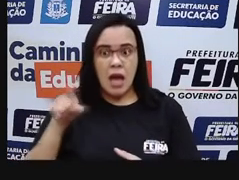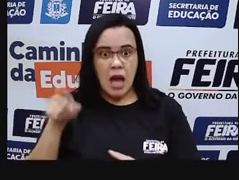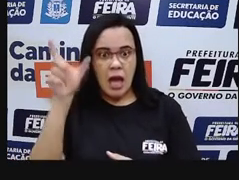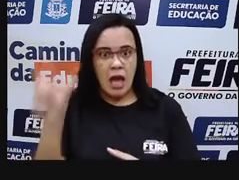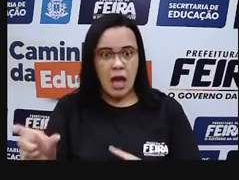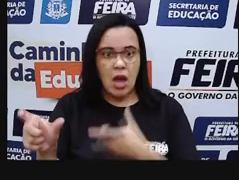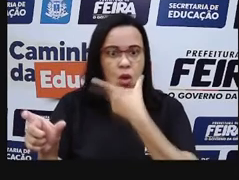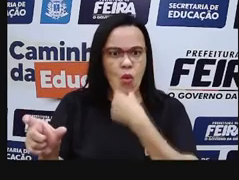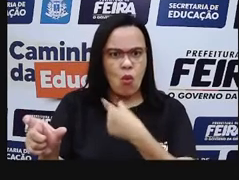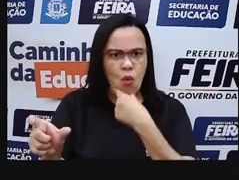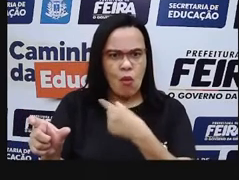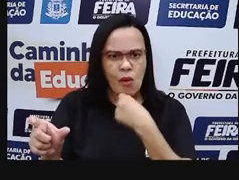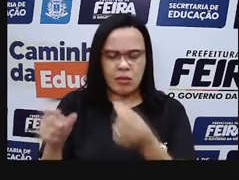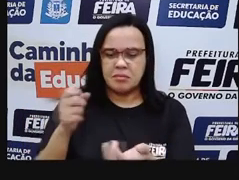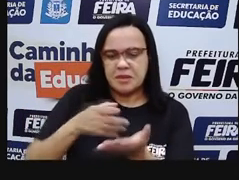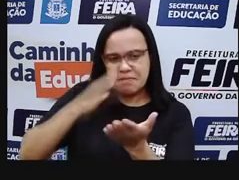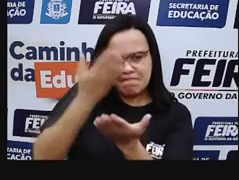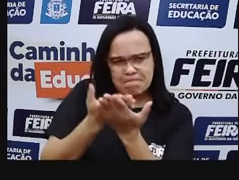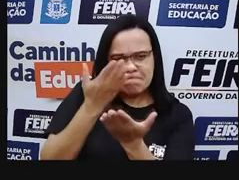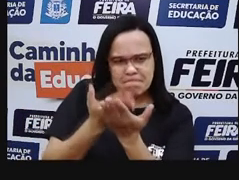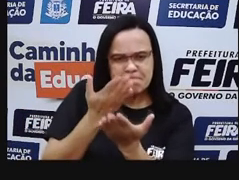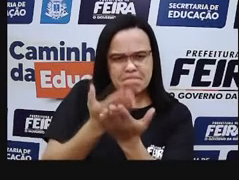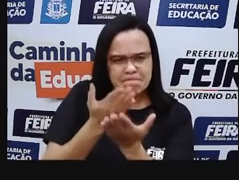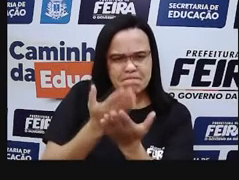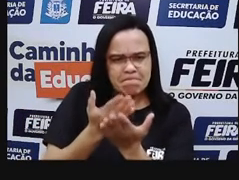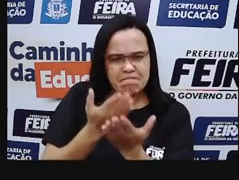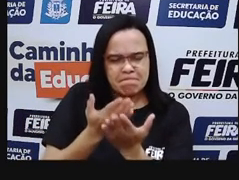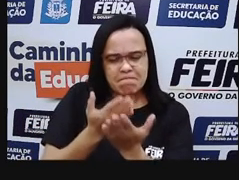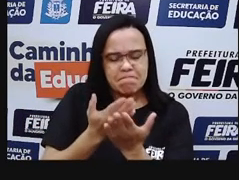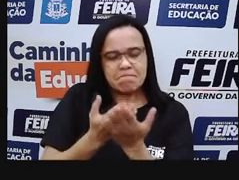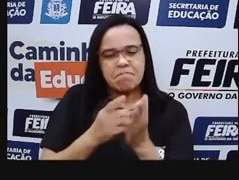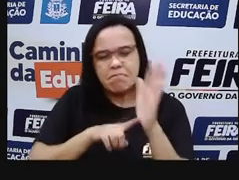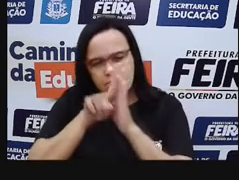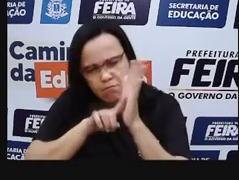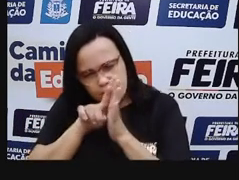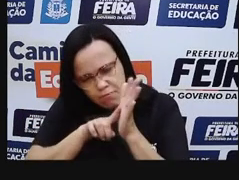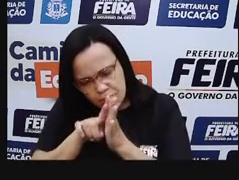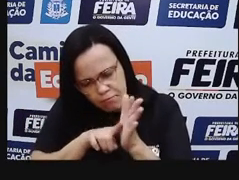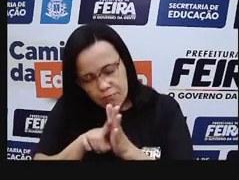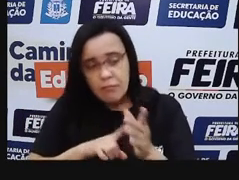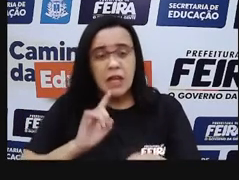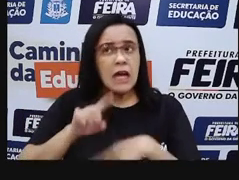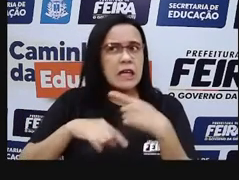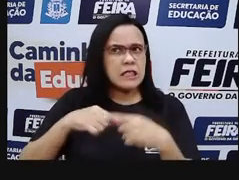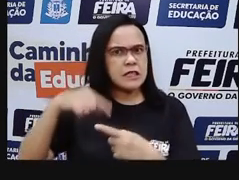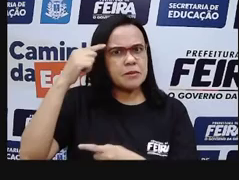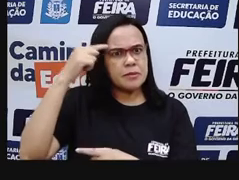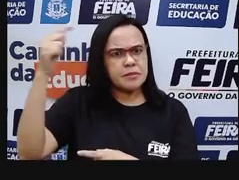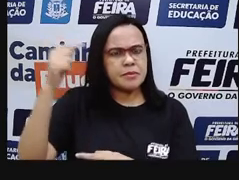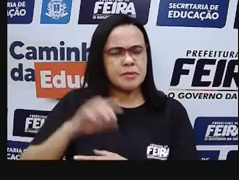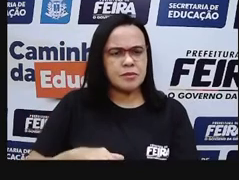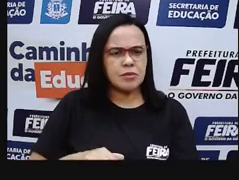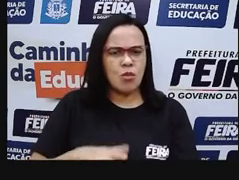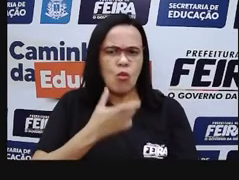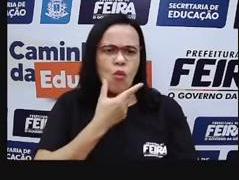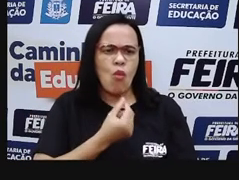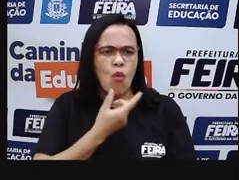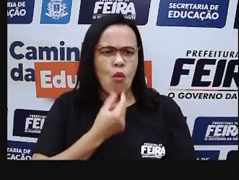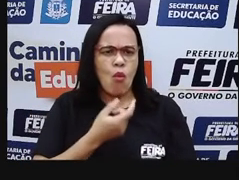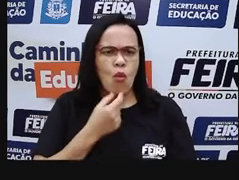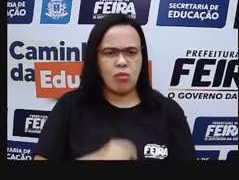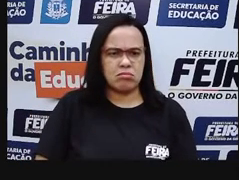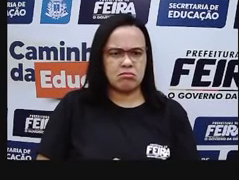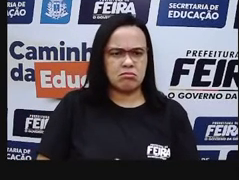fez ele soube soube de alguém né que é fazendeiros que